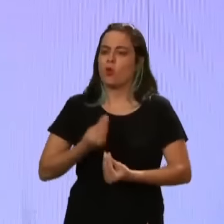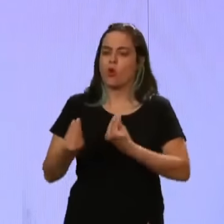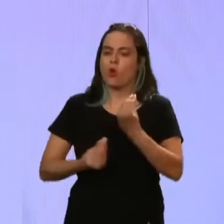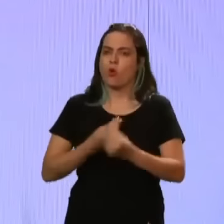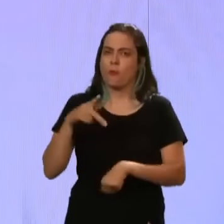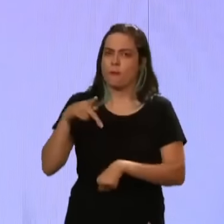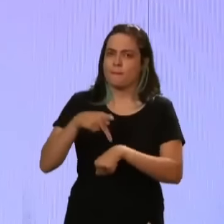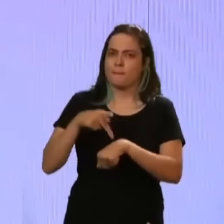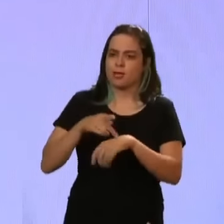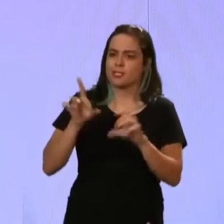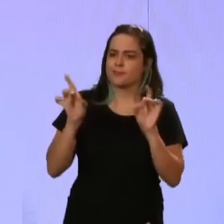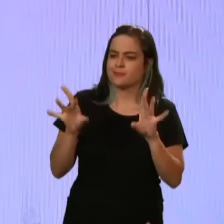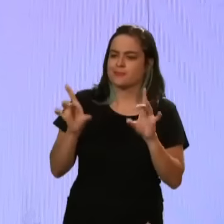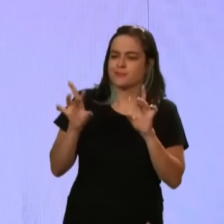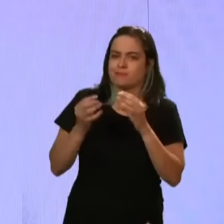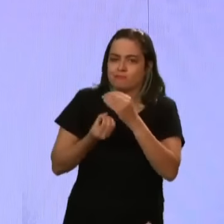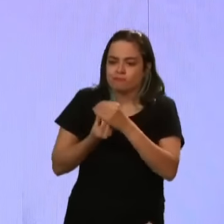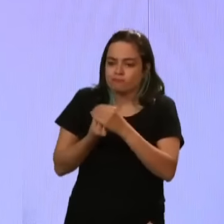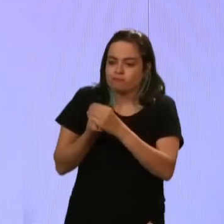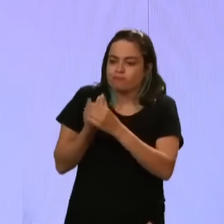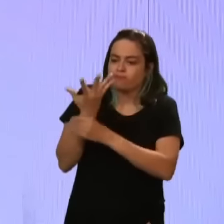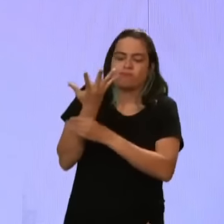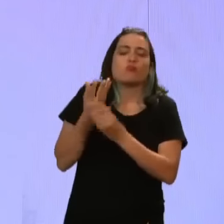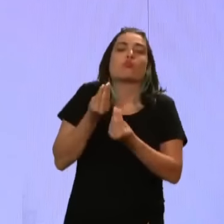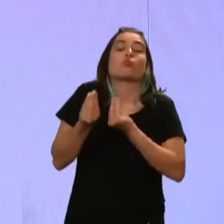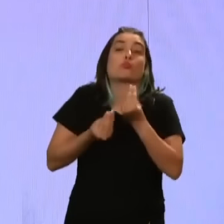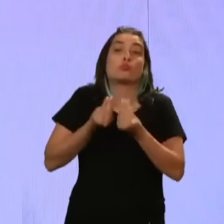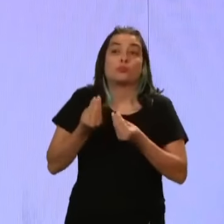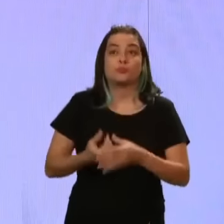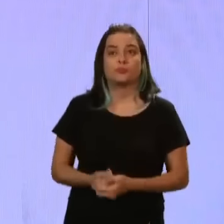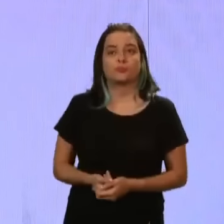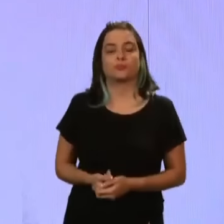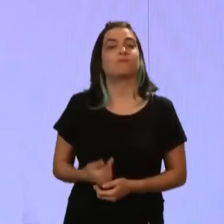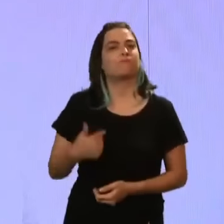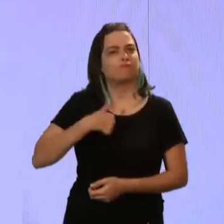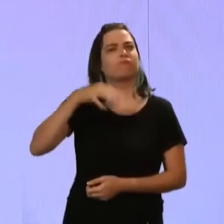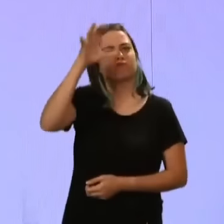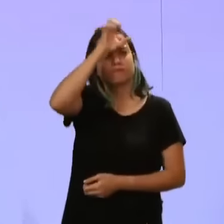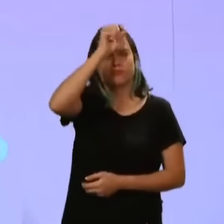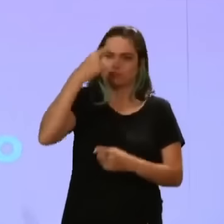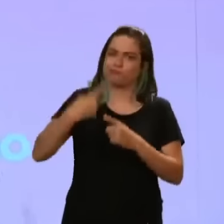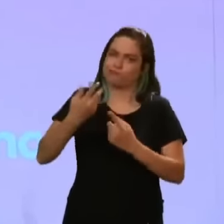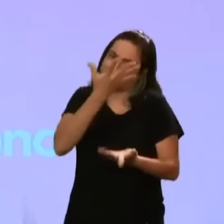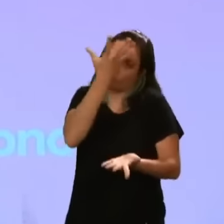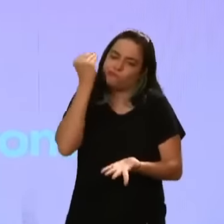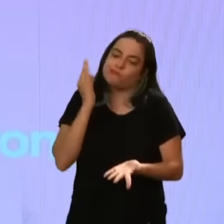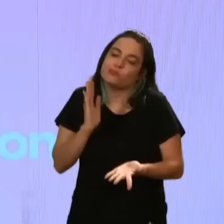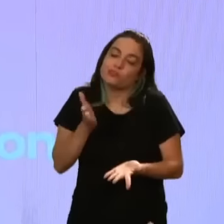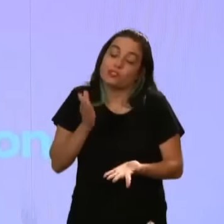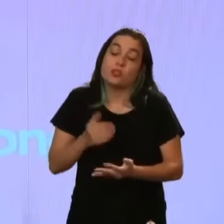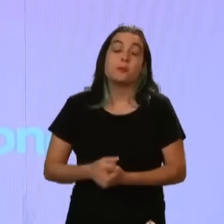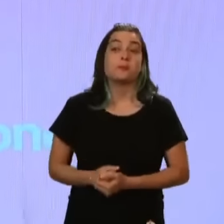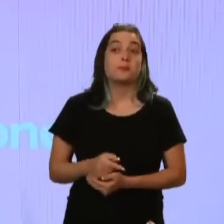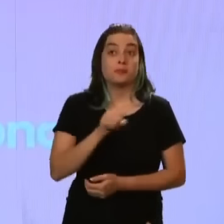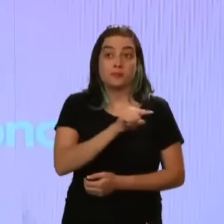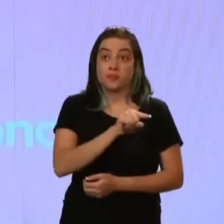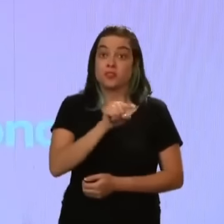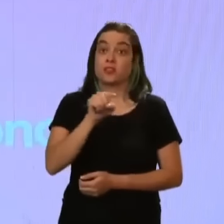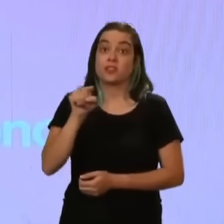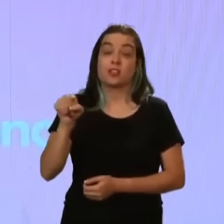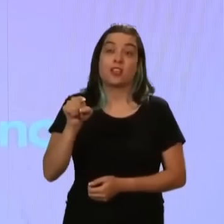pedras preciosas são formadas? E eu fui aprender de novo, que eu já tinha esquecido. Se você aí é